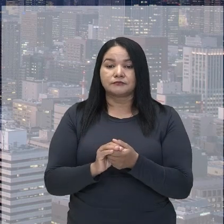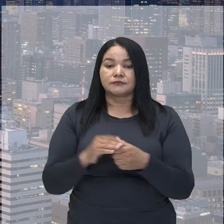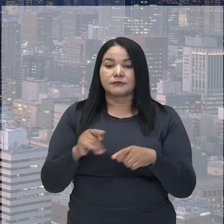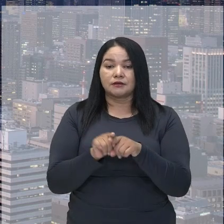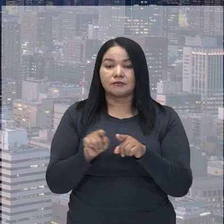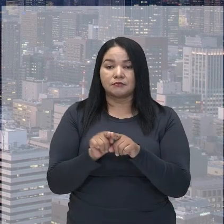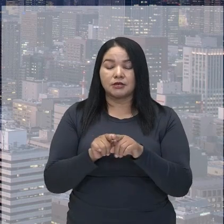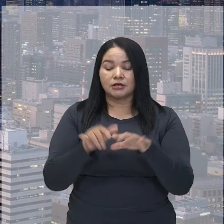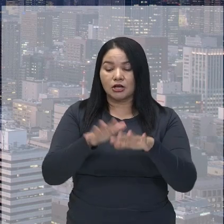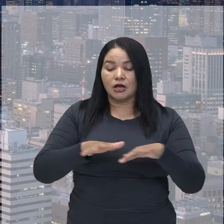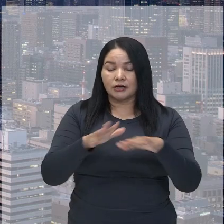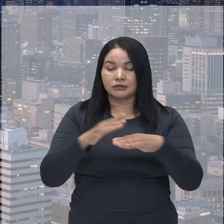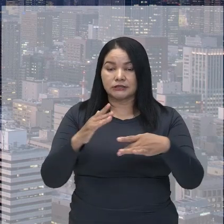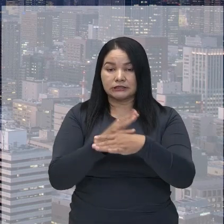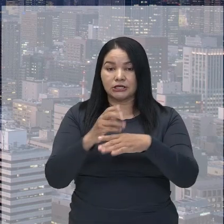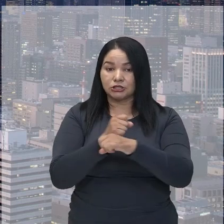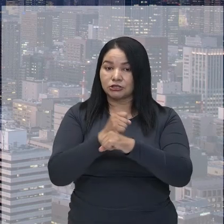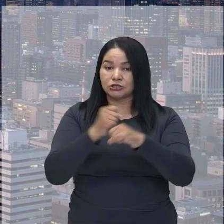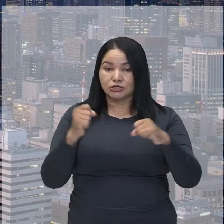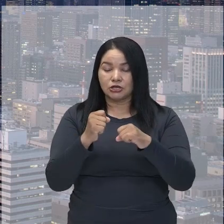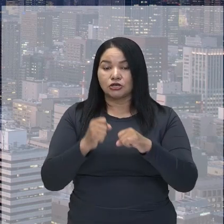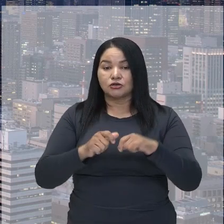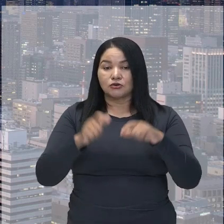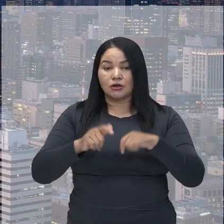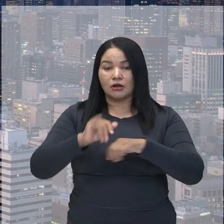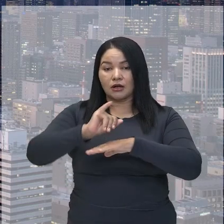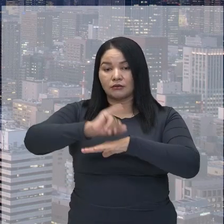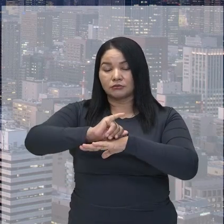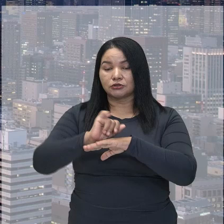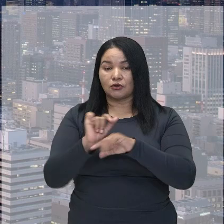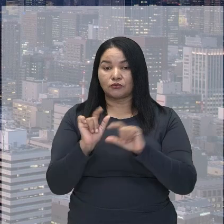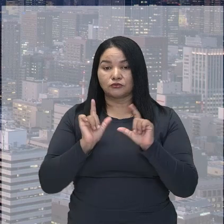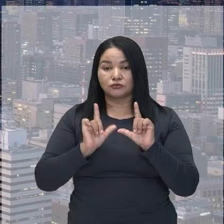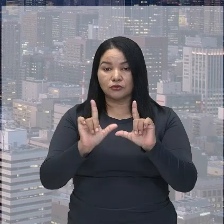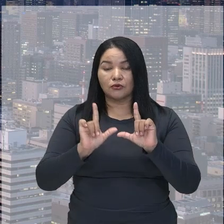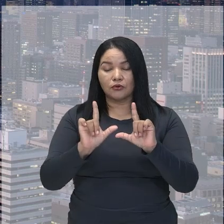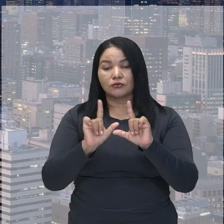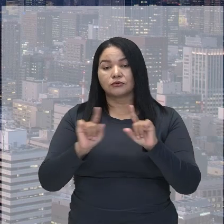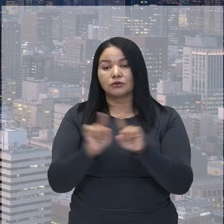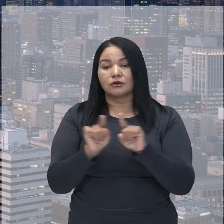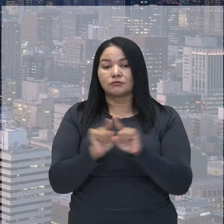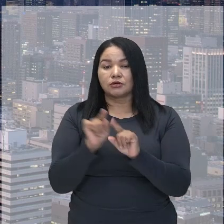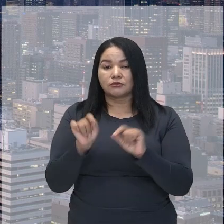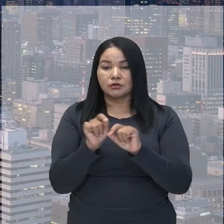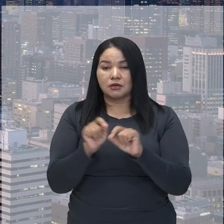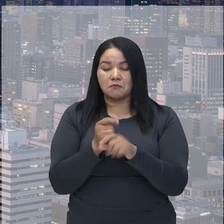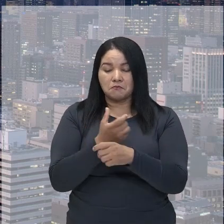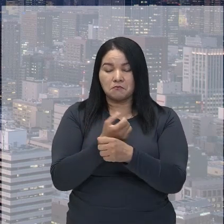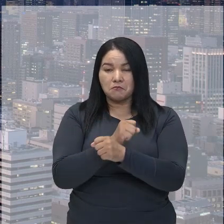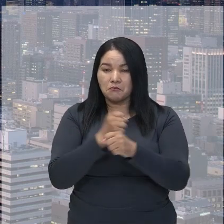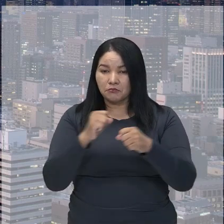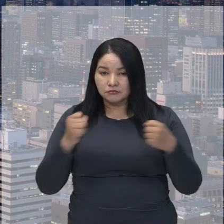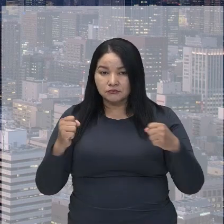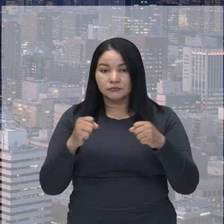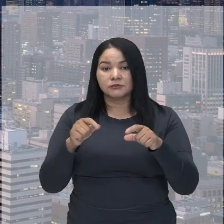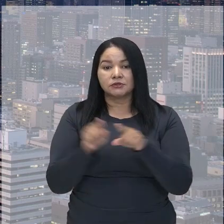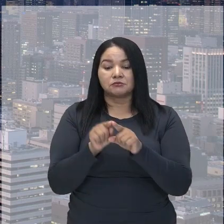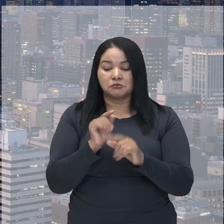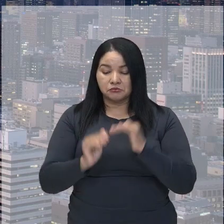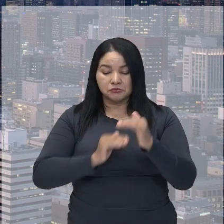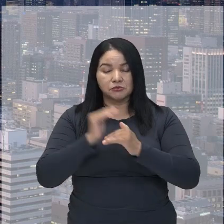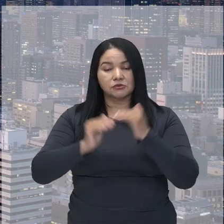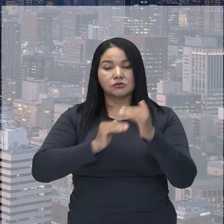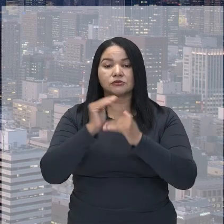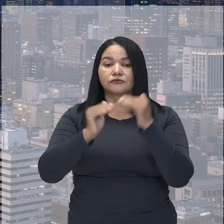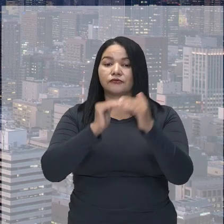metropolitanas, especialmente Tóquio, que vai ser a capital, são extremamente densas e também bem